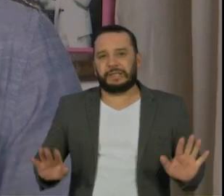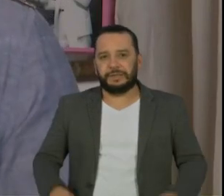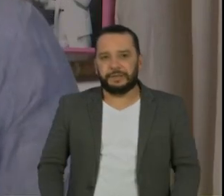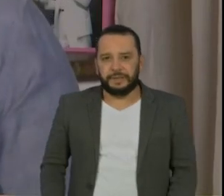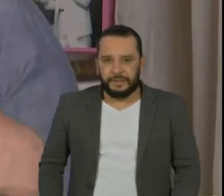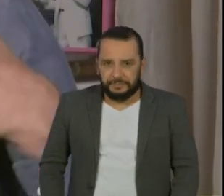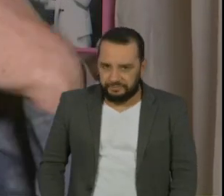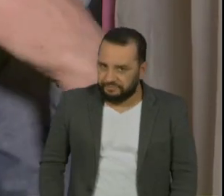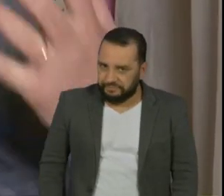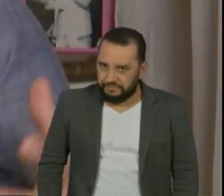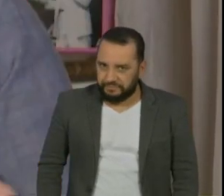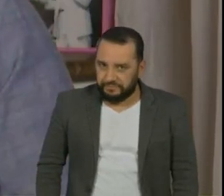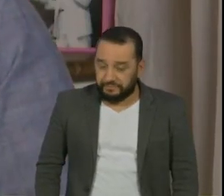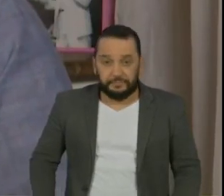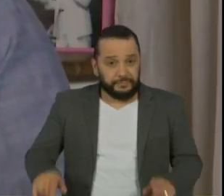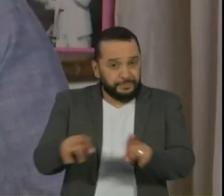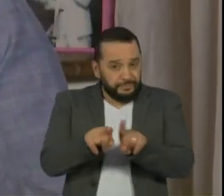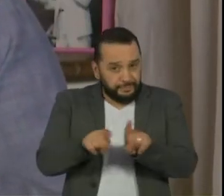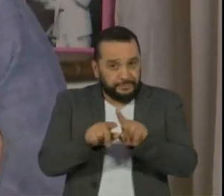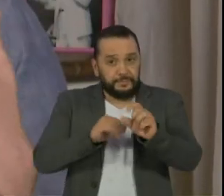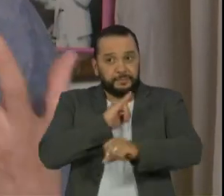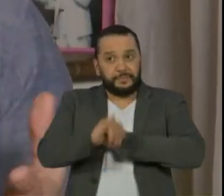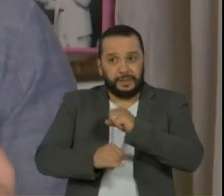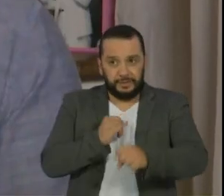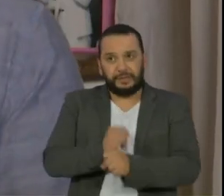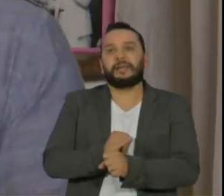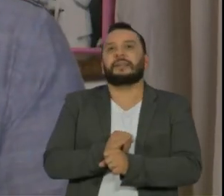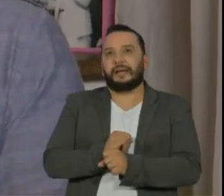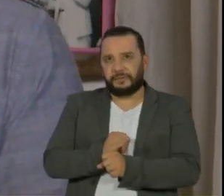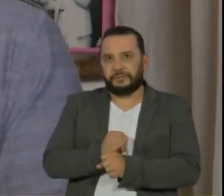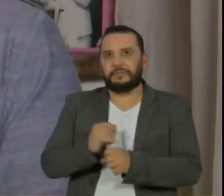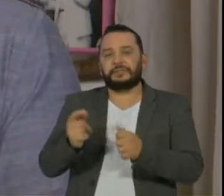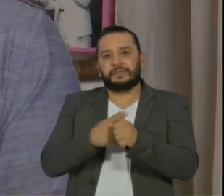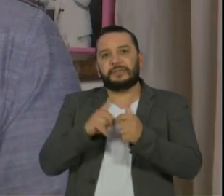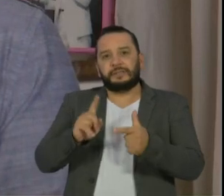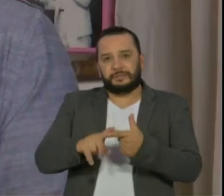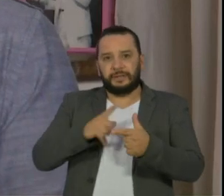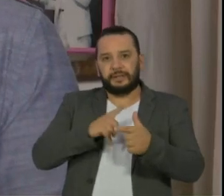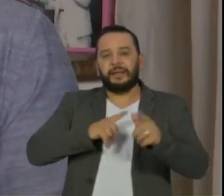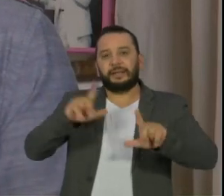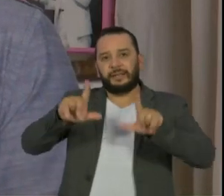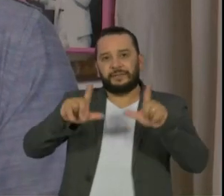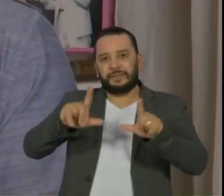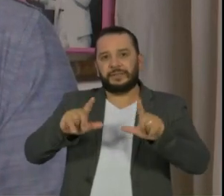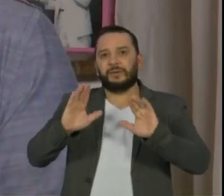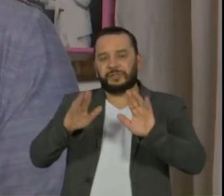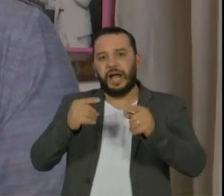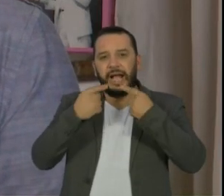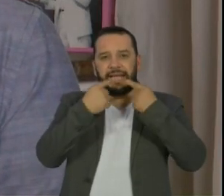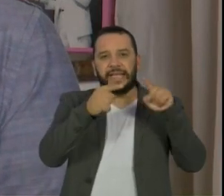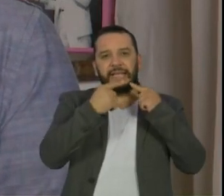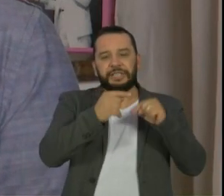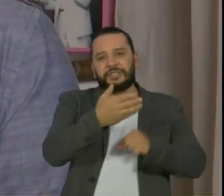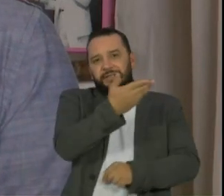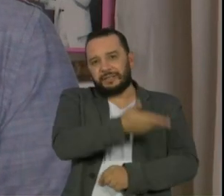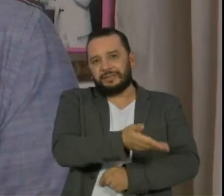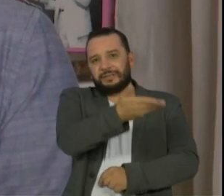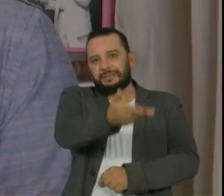Os próprios internautas e audiência da TV se encarregou de fazer essa crítica,